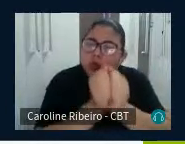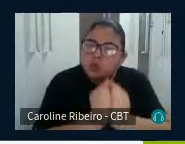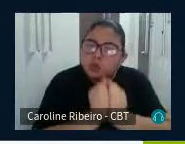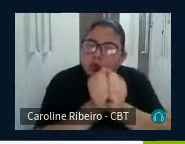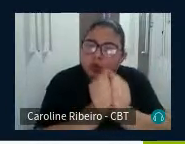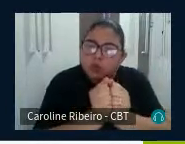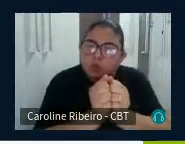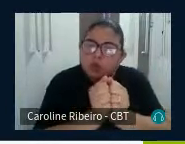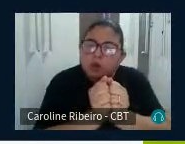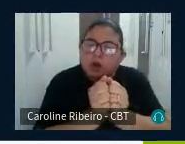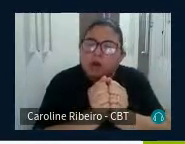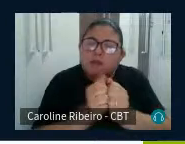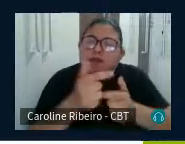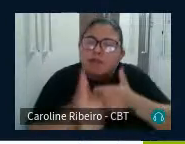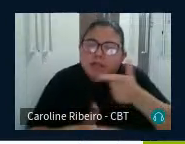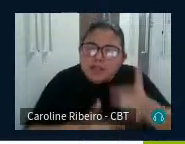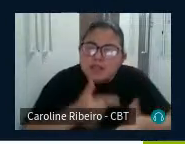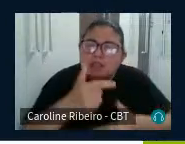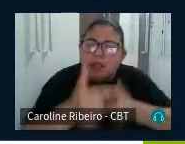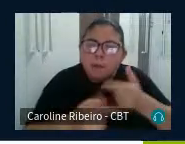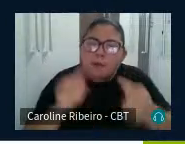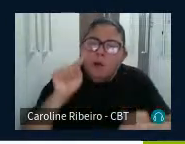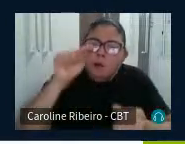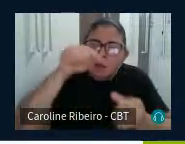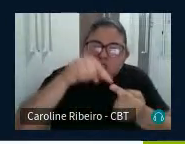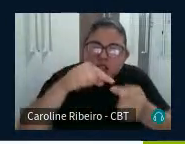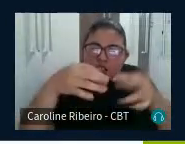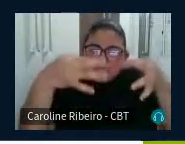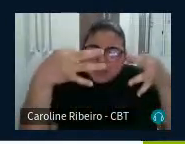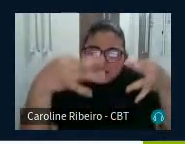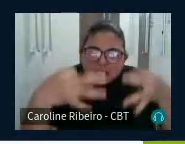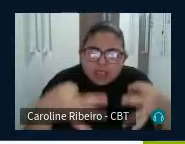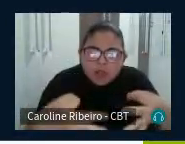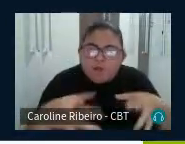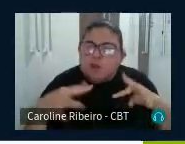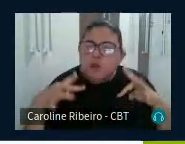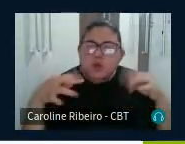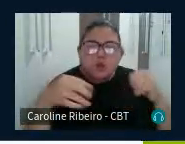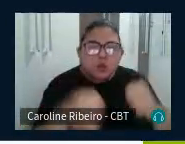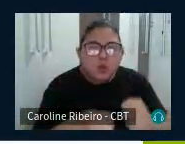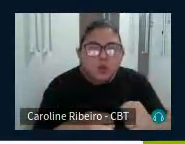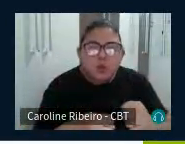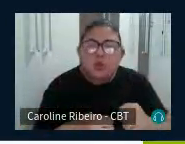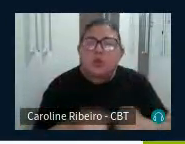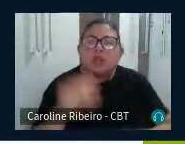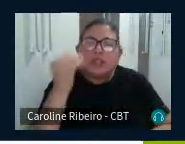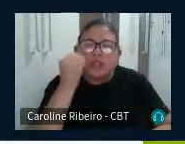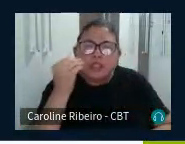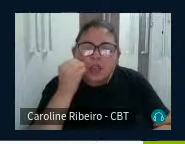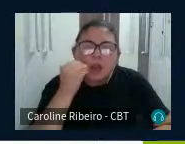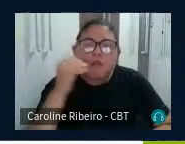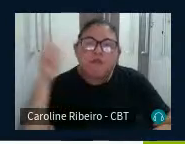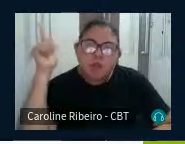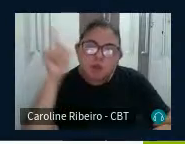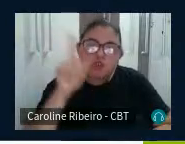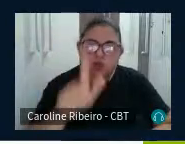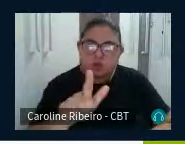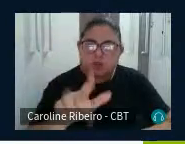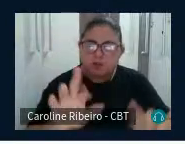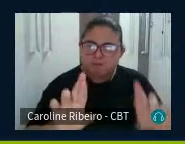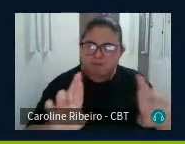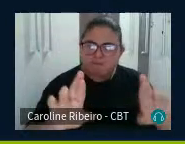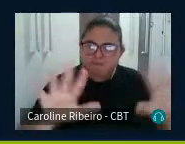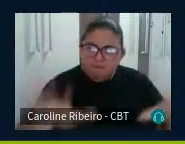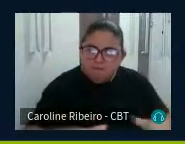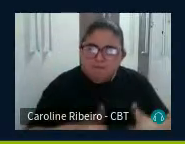buscando o mesmo ideal, através de todos os recursos possíveis, chegaremos a um fim cada vez melhor.